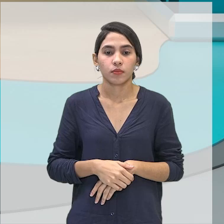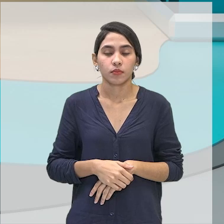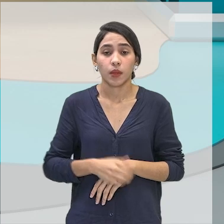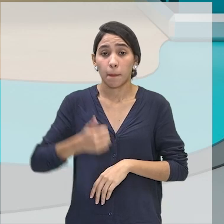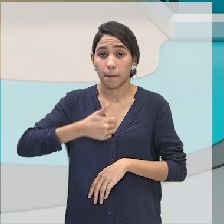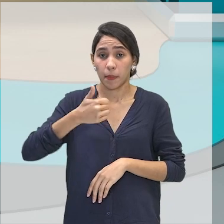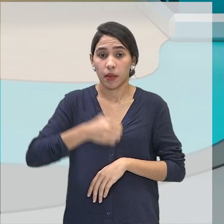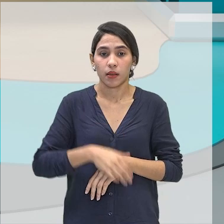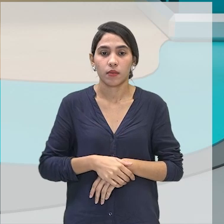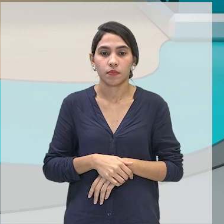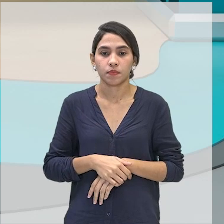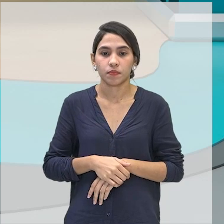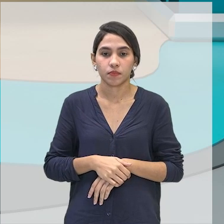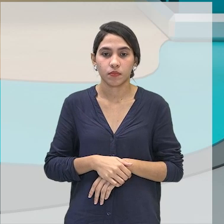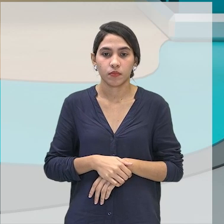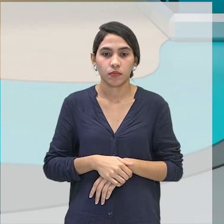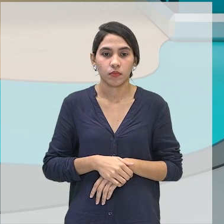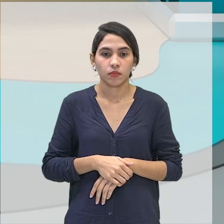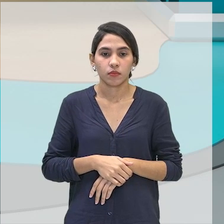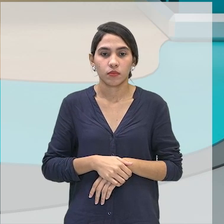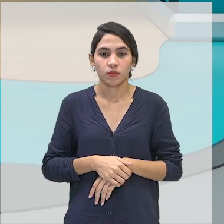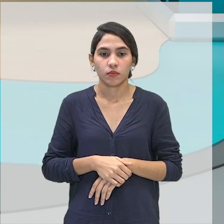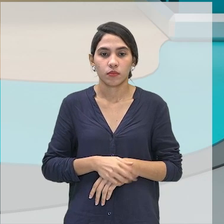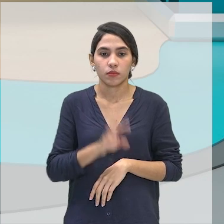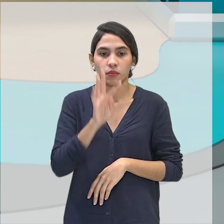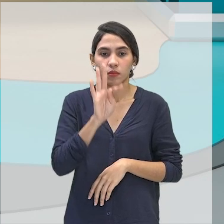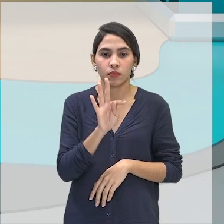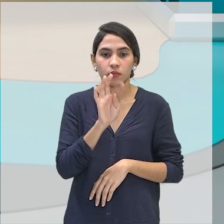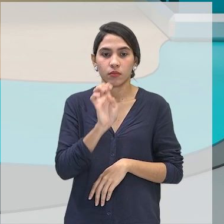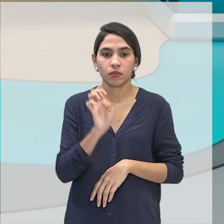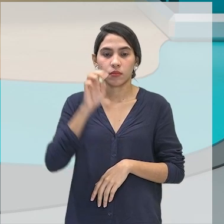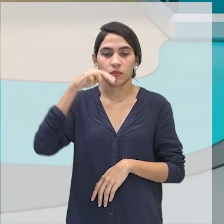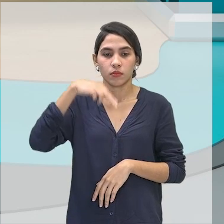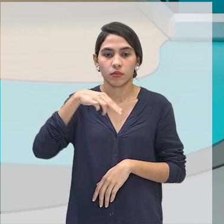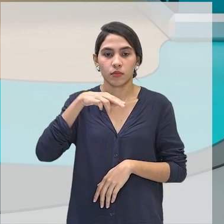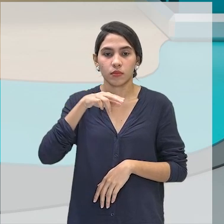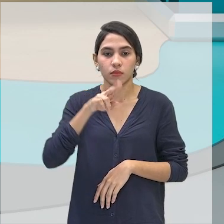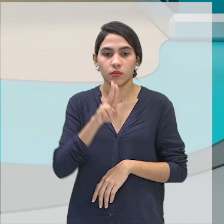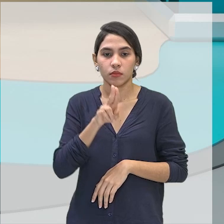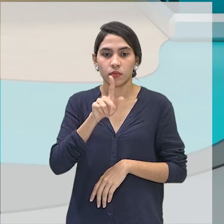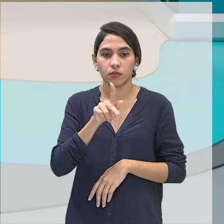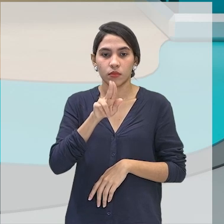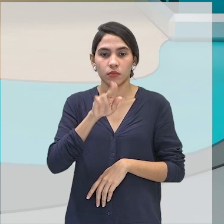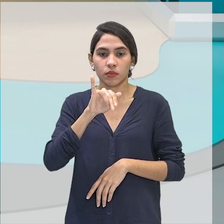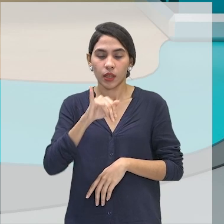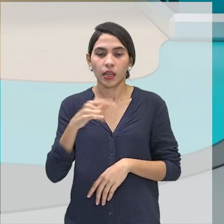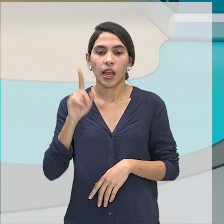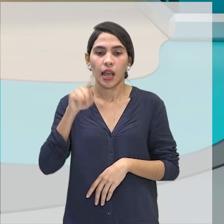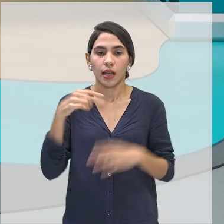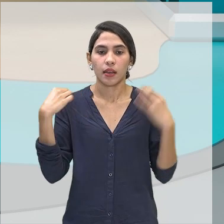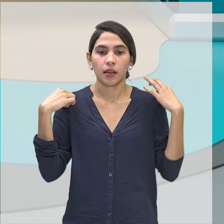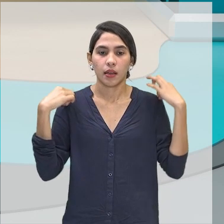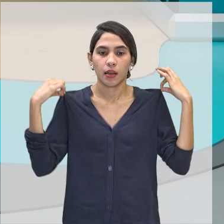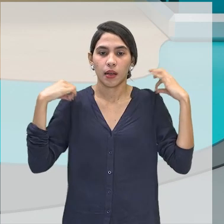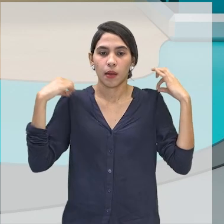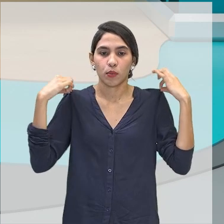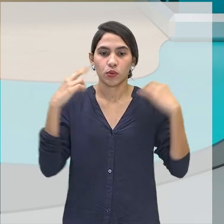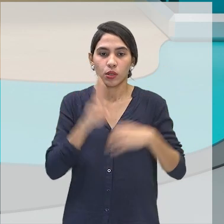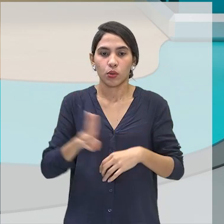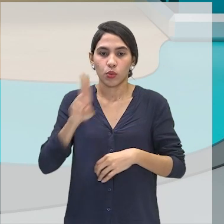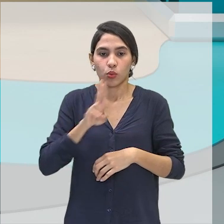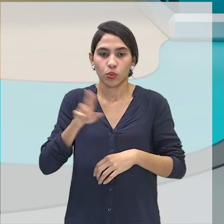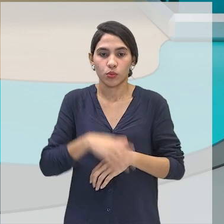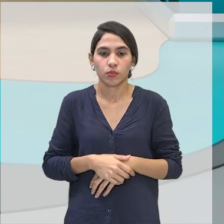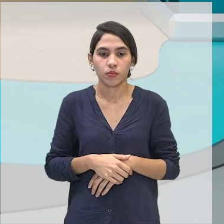primeiro o Kendogi, que é essa camisa que eles utilizam, tá bom? Nós temos